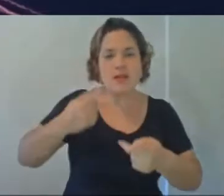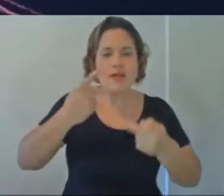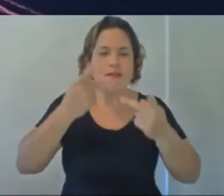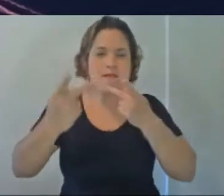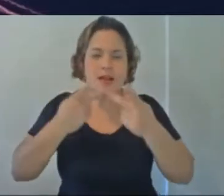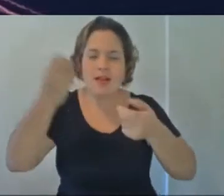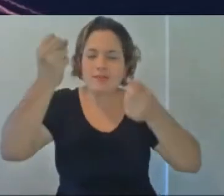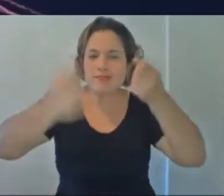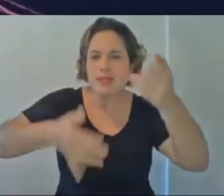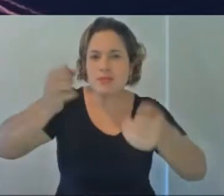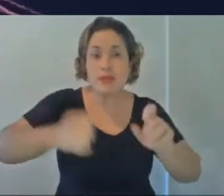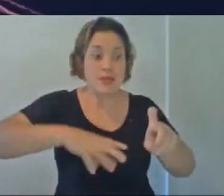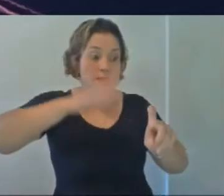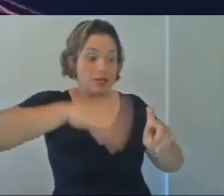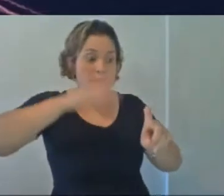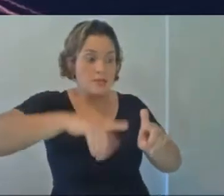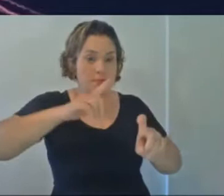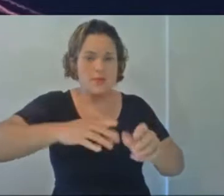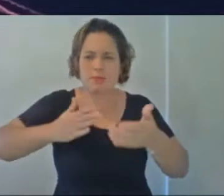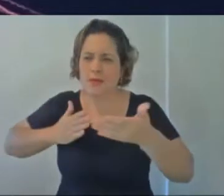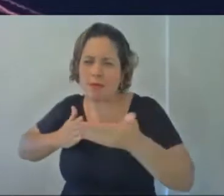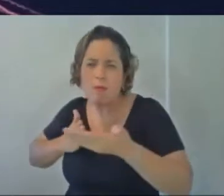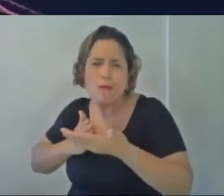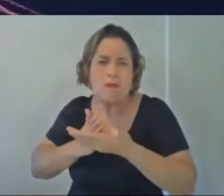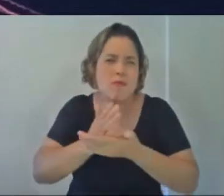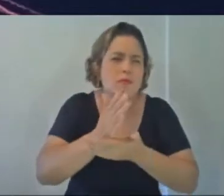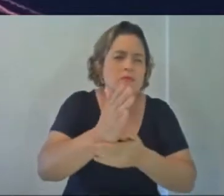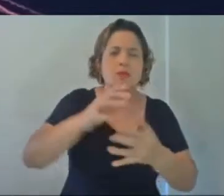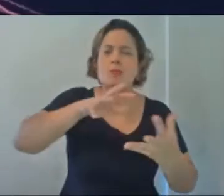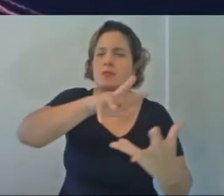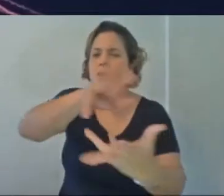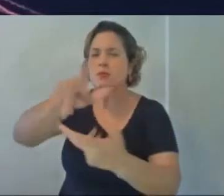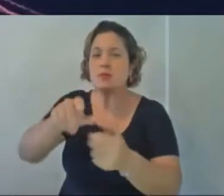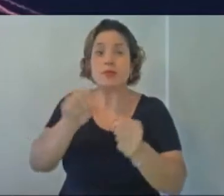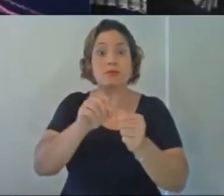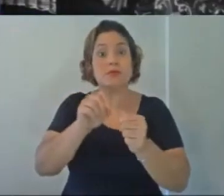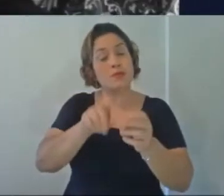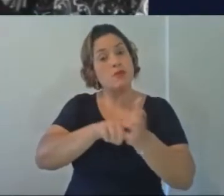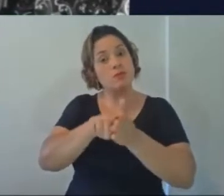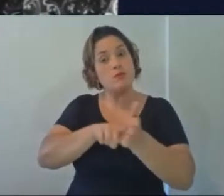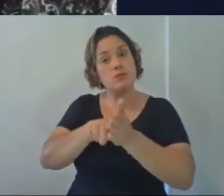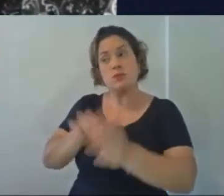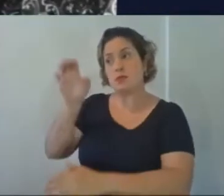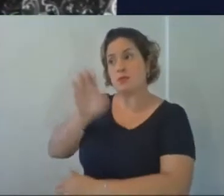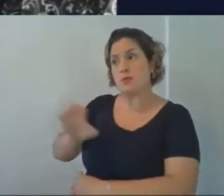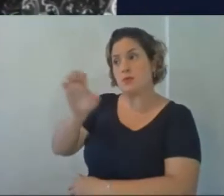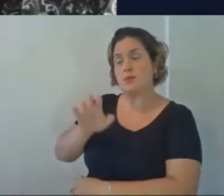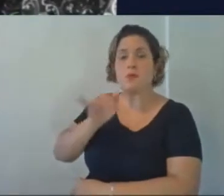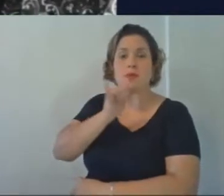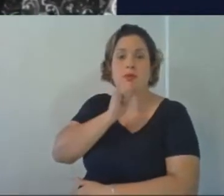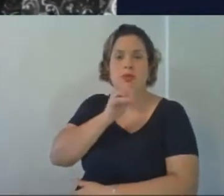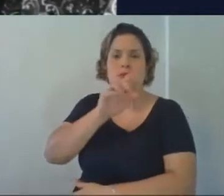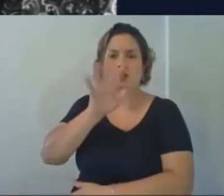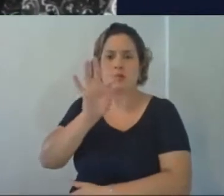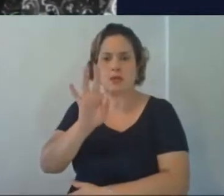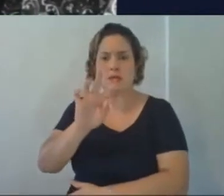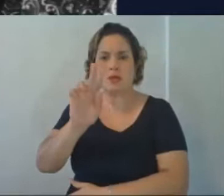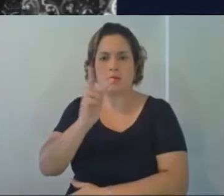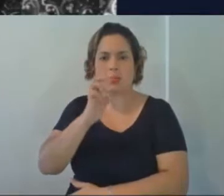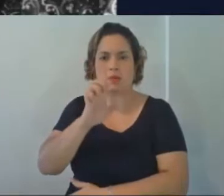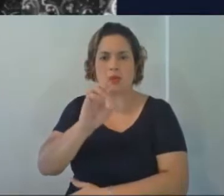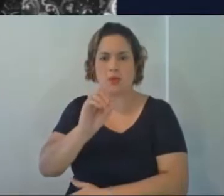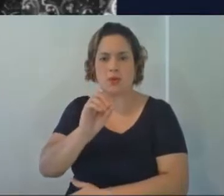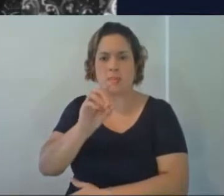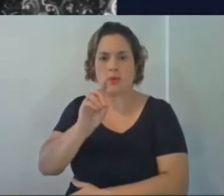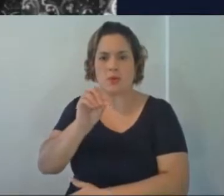Esse mito ele vaza para o grande mundo através das pesquisas de europeus. A gente pode citar o Theodor Koch-Grünberg como um